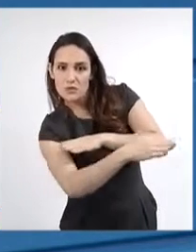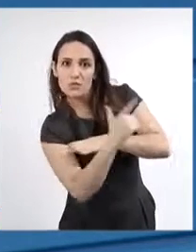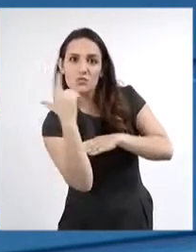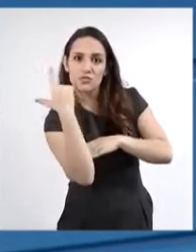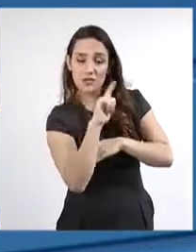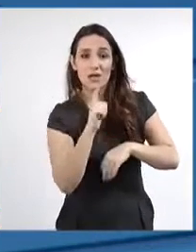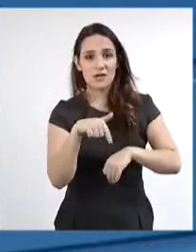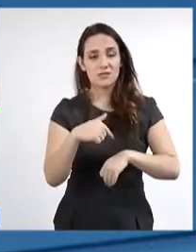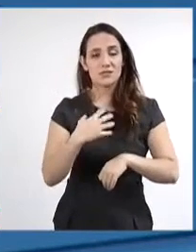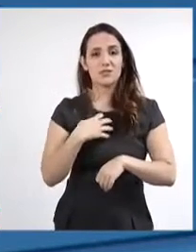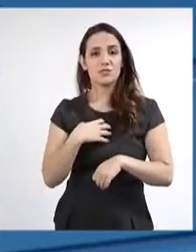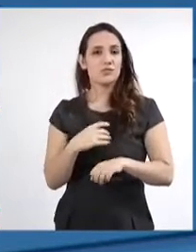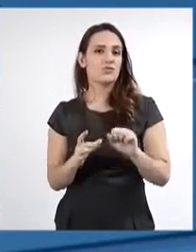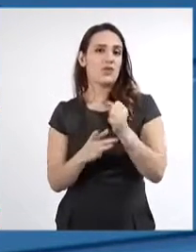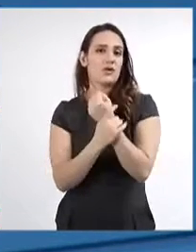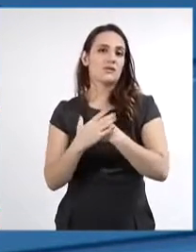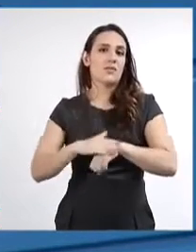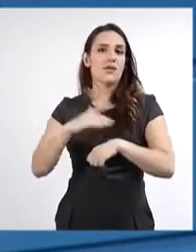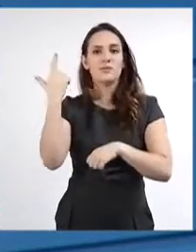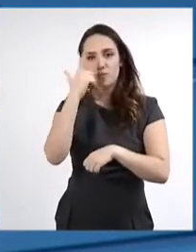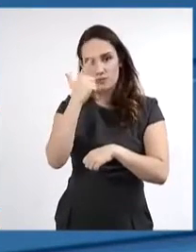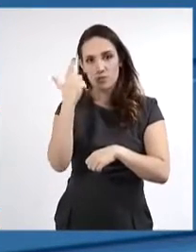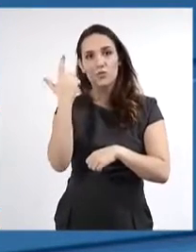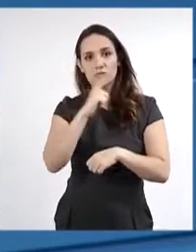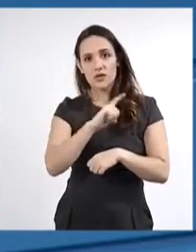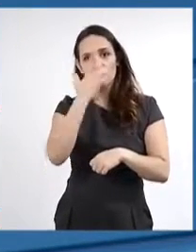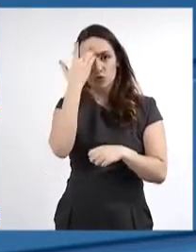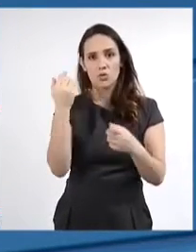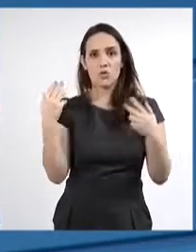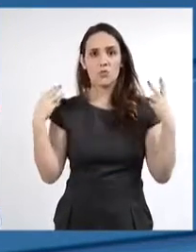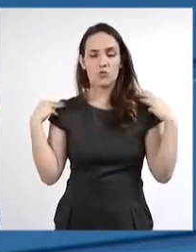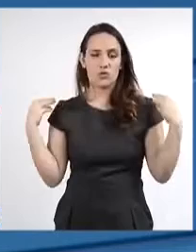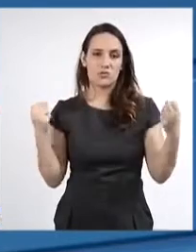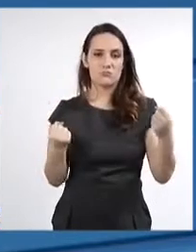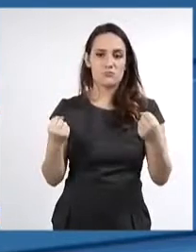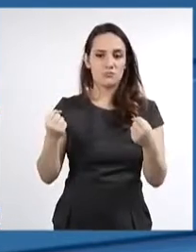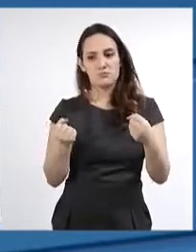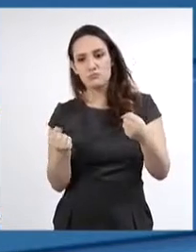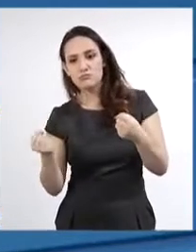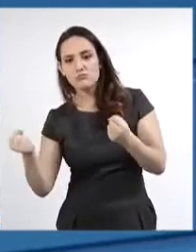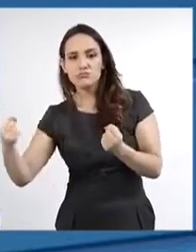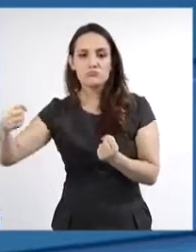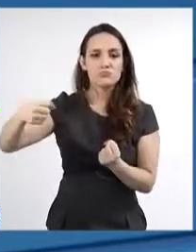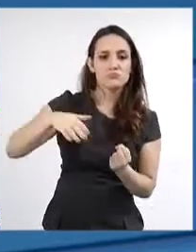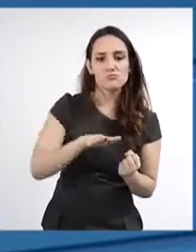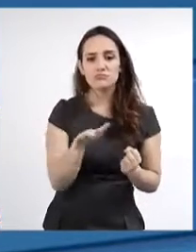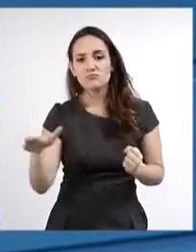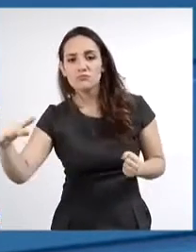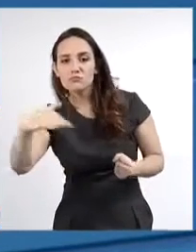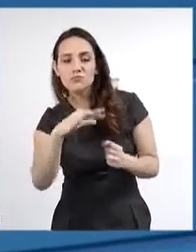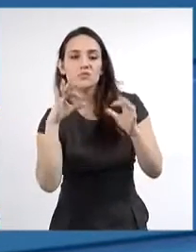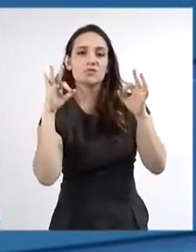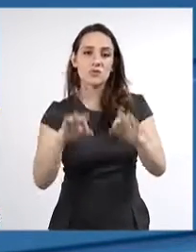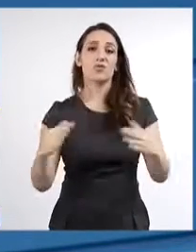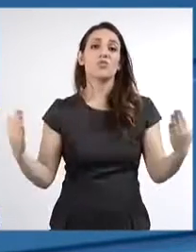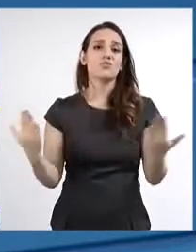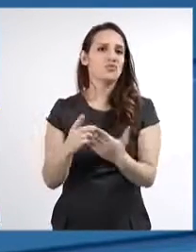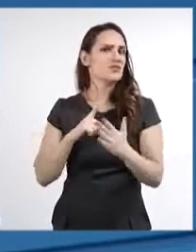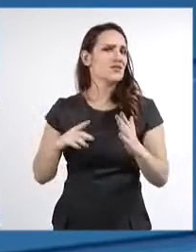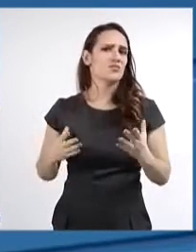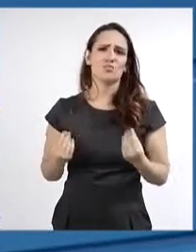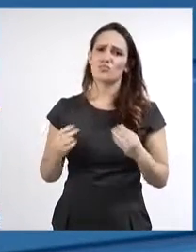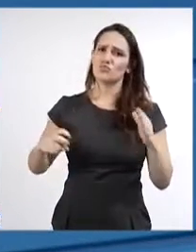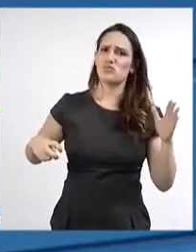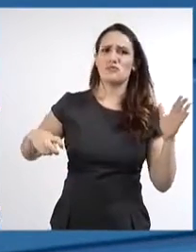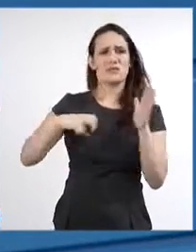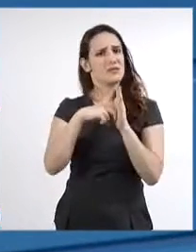mais segurança aos moradores e aos que transitam diariamente na rodovia em questão. Hoje, sem um acesso adequado, o risco de acidentes é consideravelmente